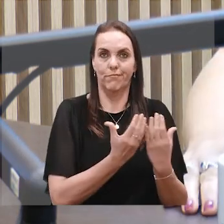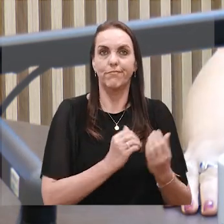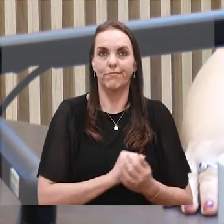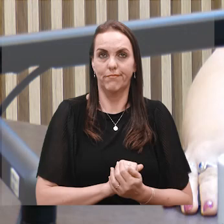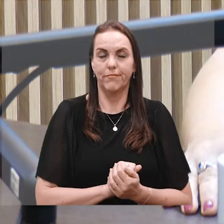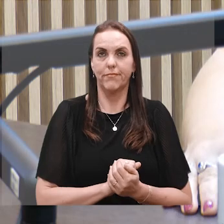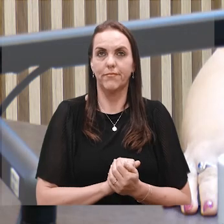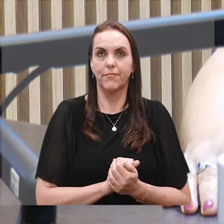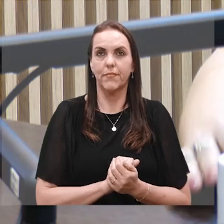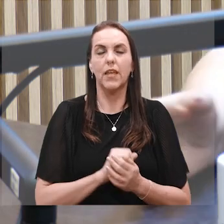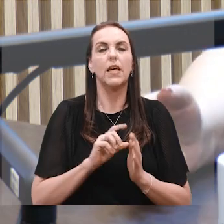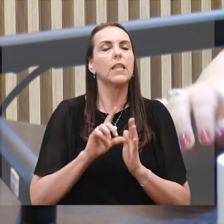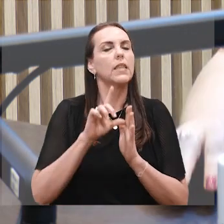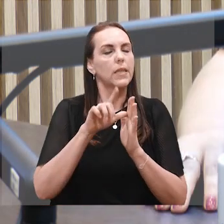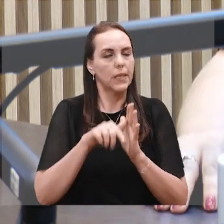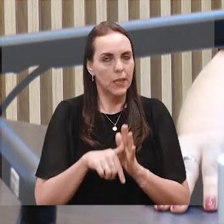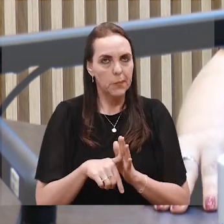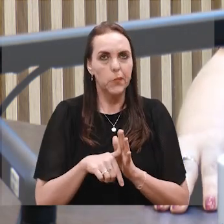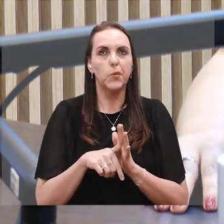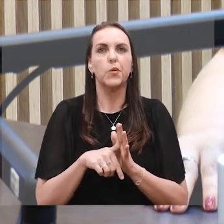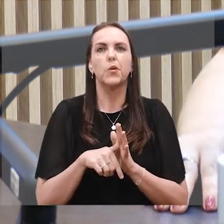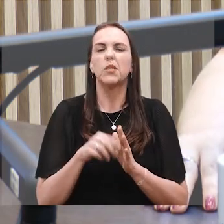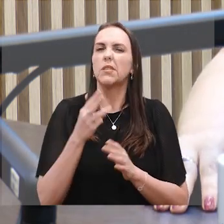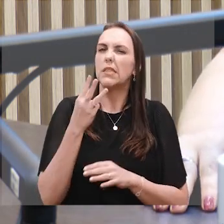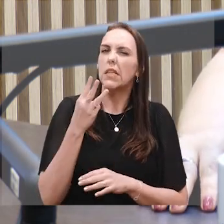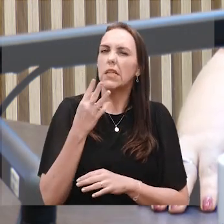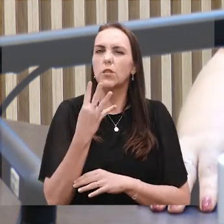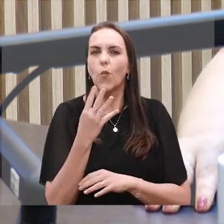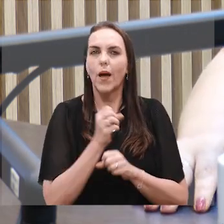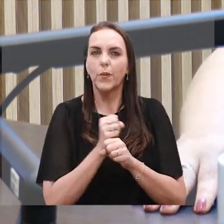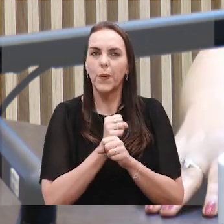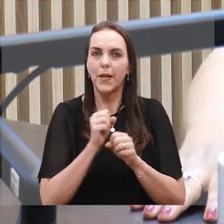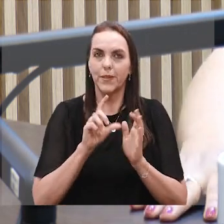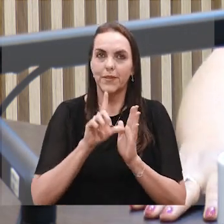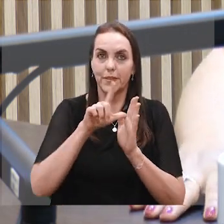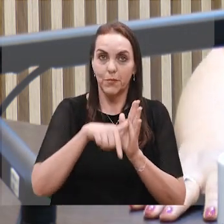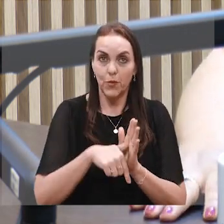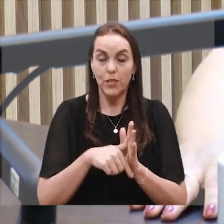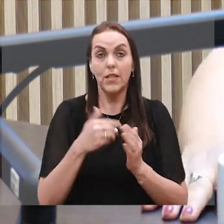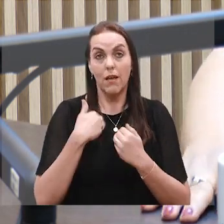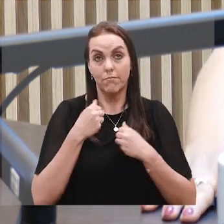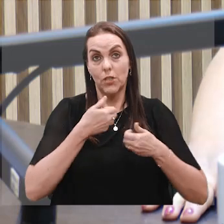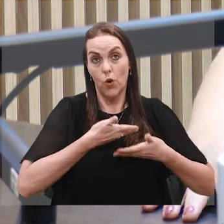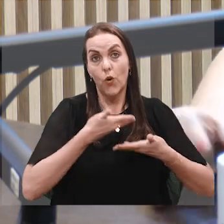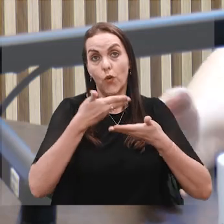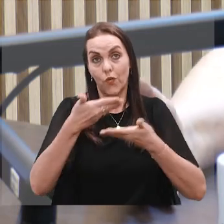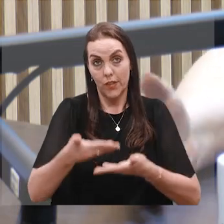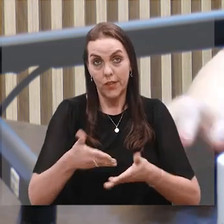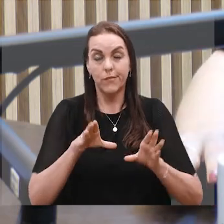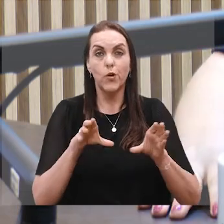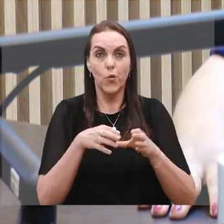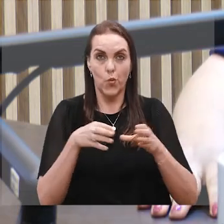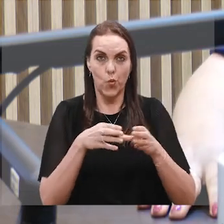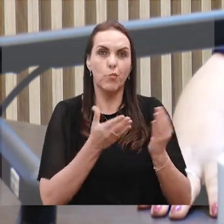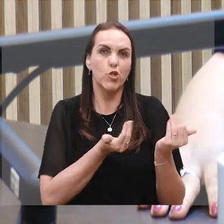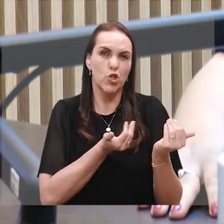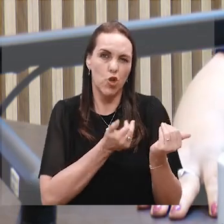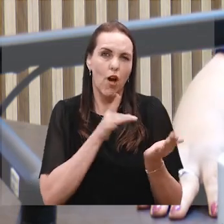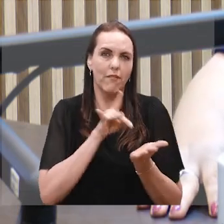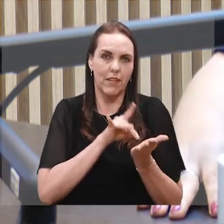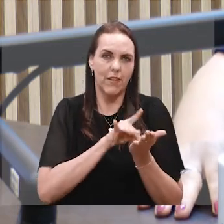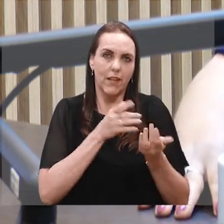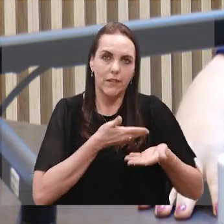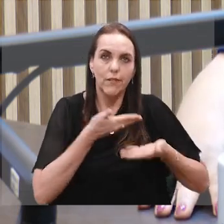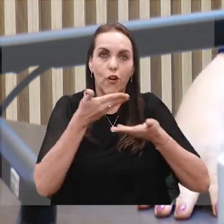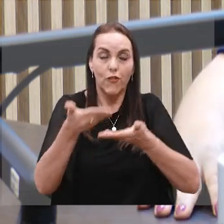comunidade. E depois disso, uns 3 ou 4 anos depois, eu sou convidada, o grupo de jovens é convidado